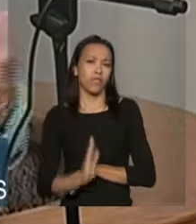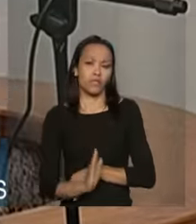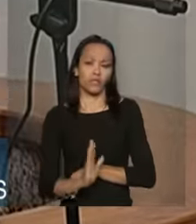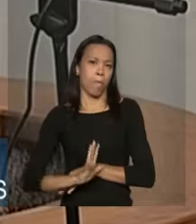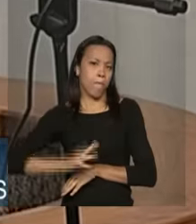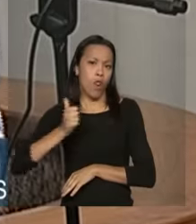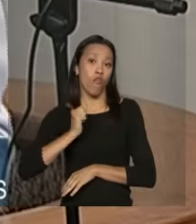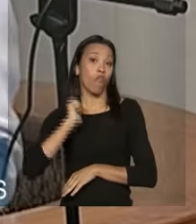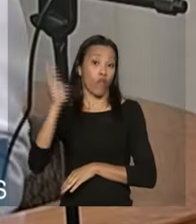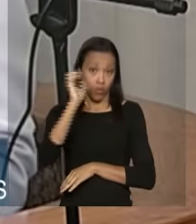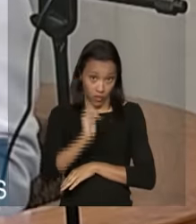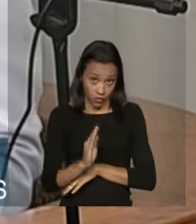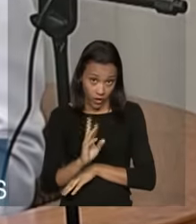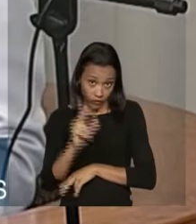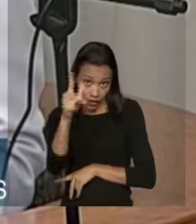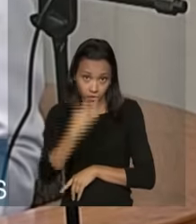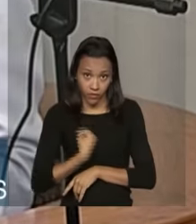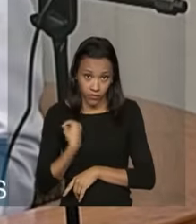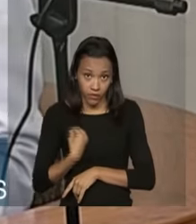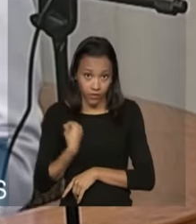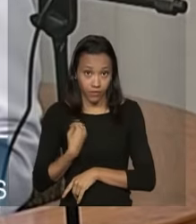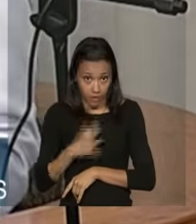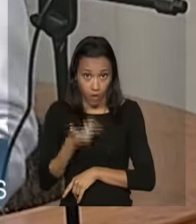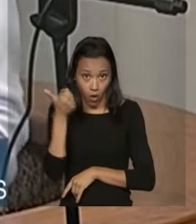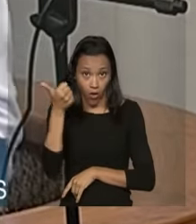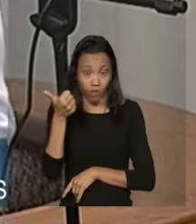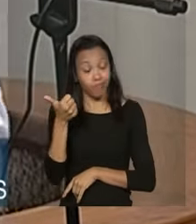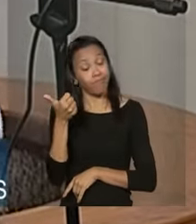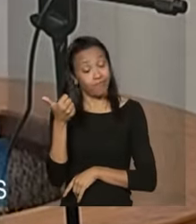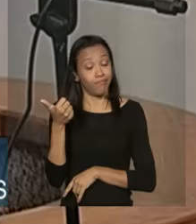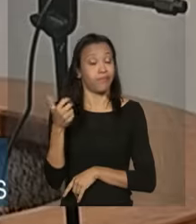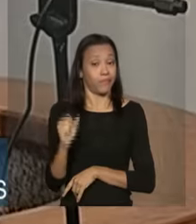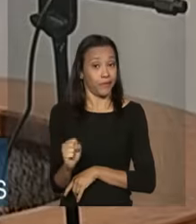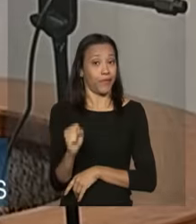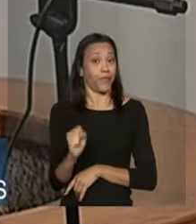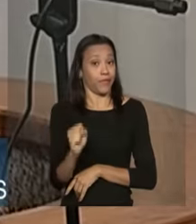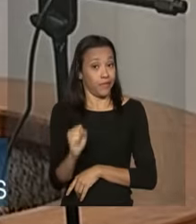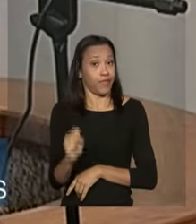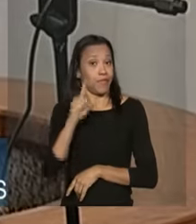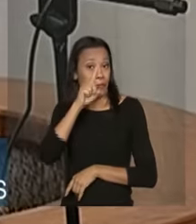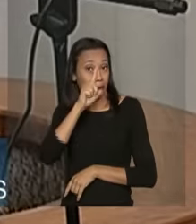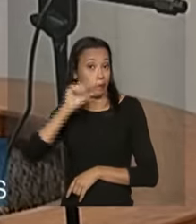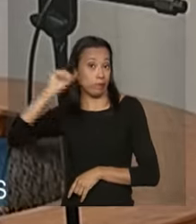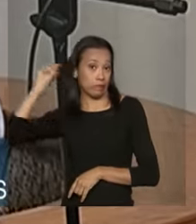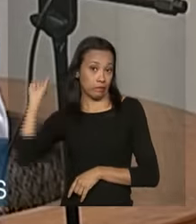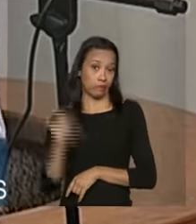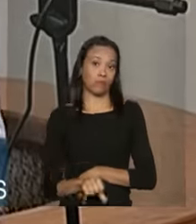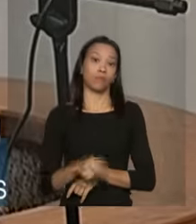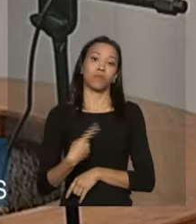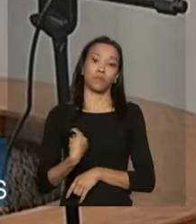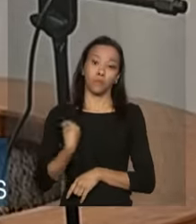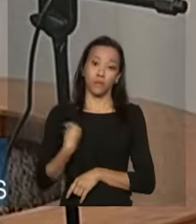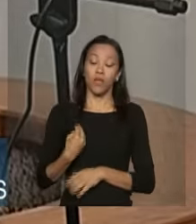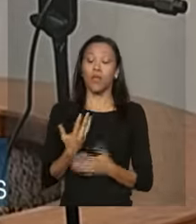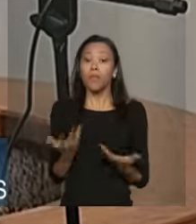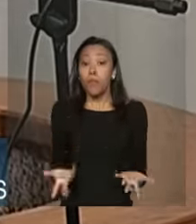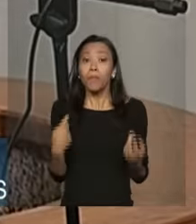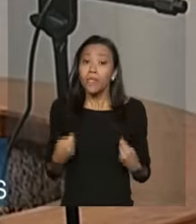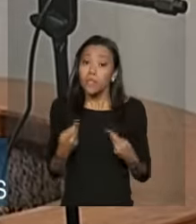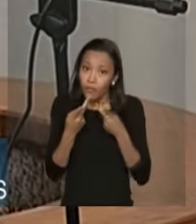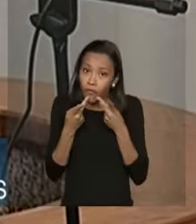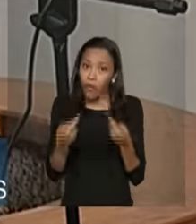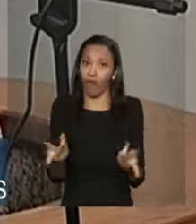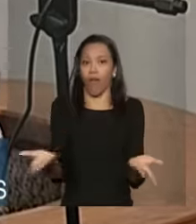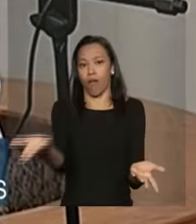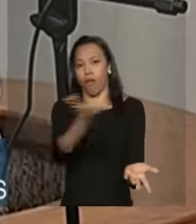país é diferente vai ser melhor pode sim ser o inferno especificamente nós precisamos dizer isso pra